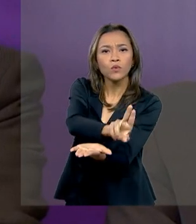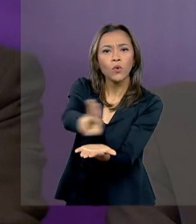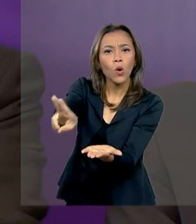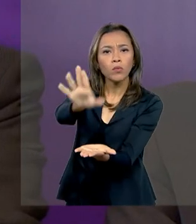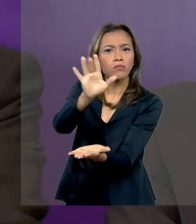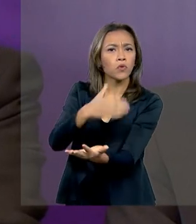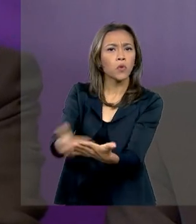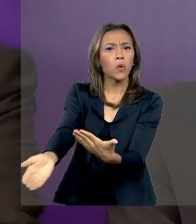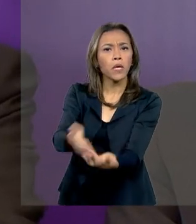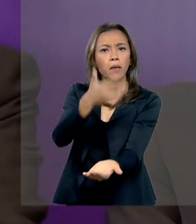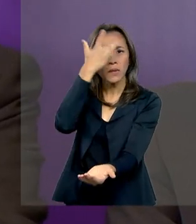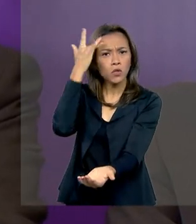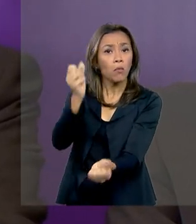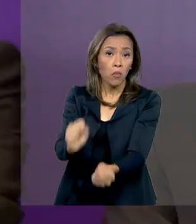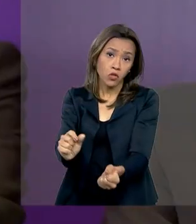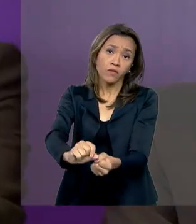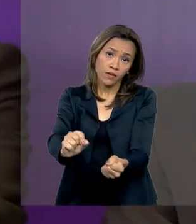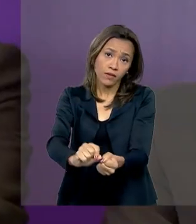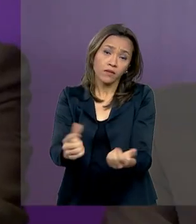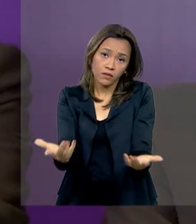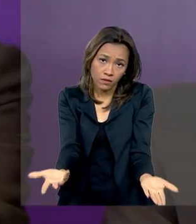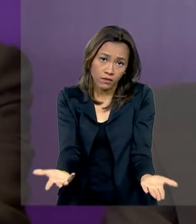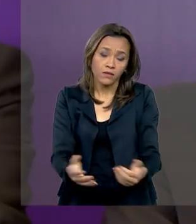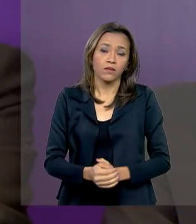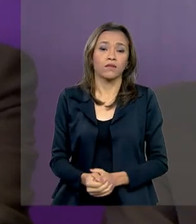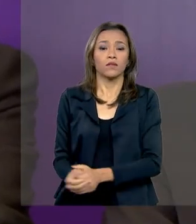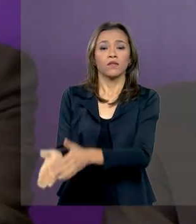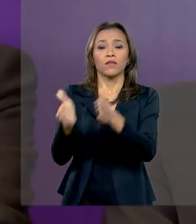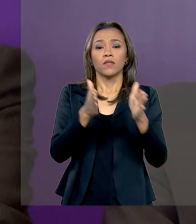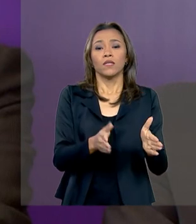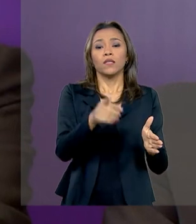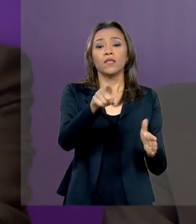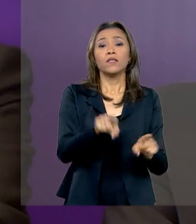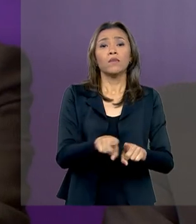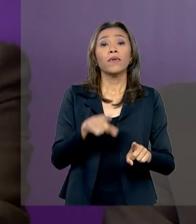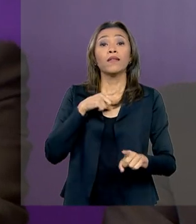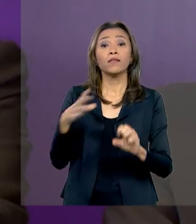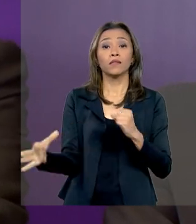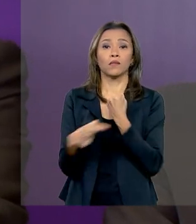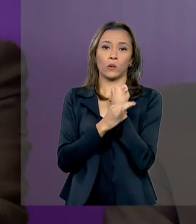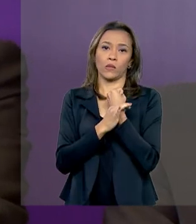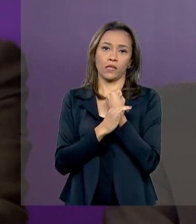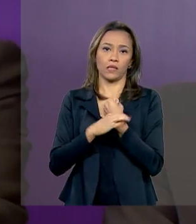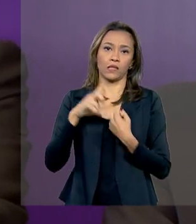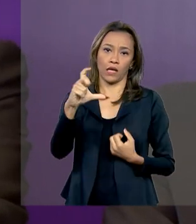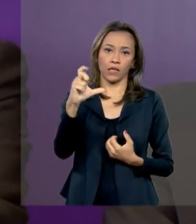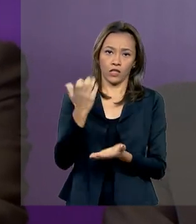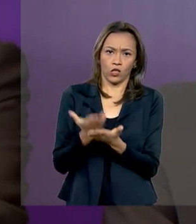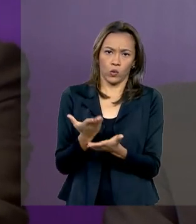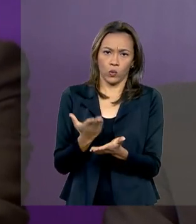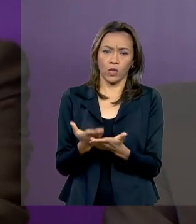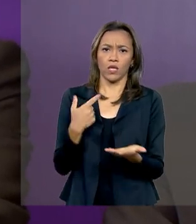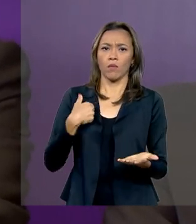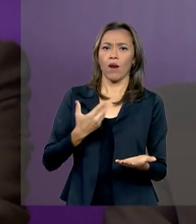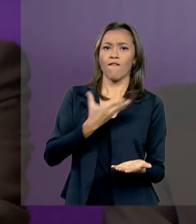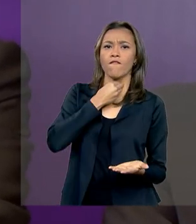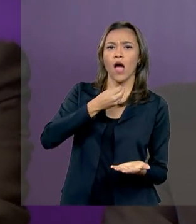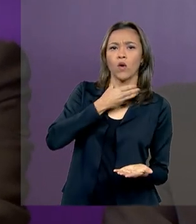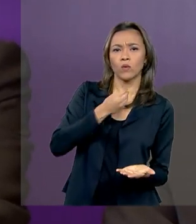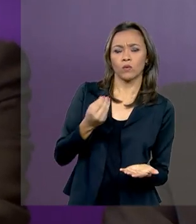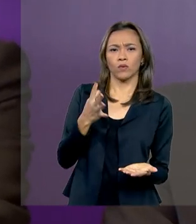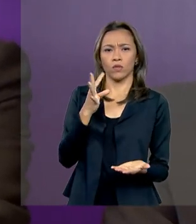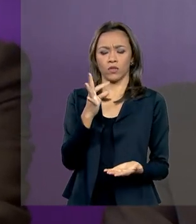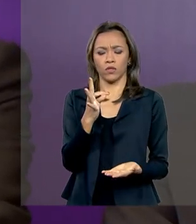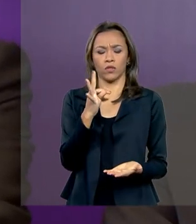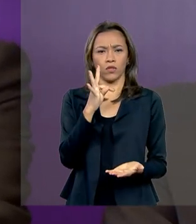um pode emitir e cobrar por isso. Um ganho para a sociedade e em termos de segurança também. A dificuldade de fraudar vai